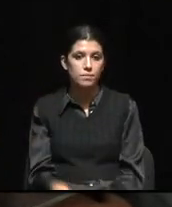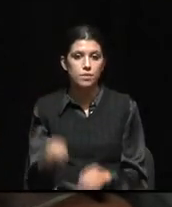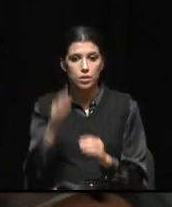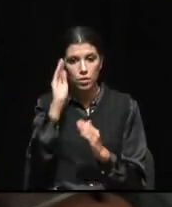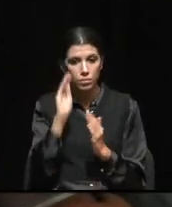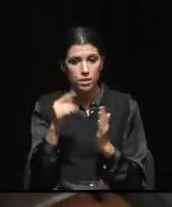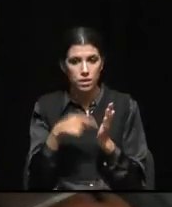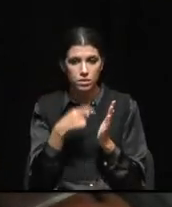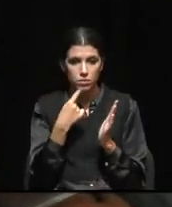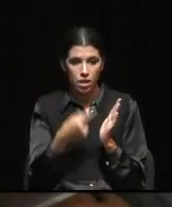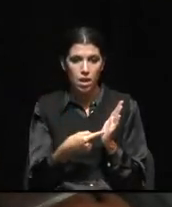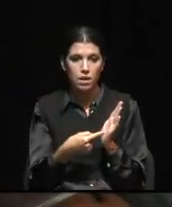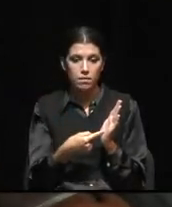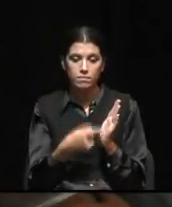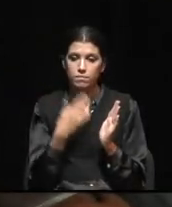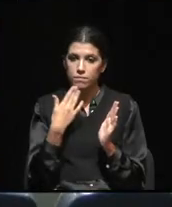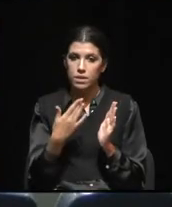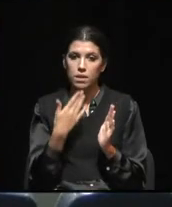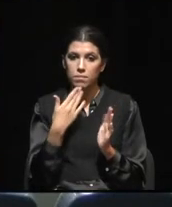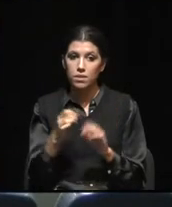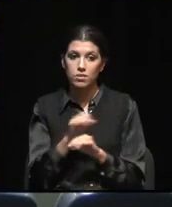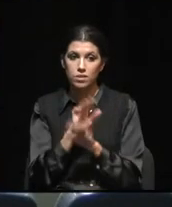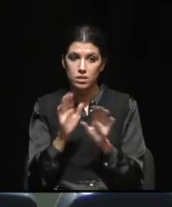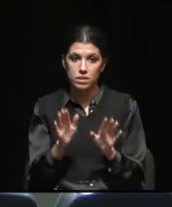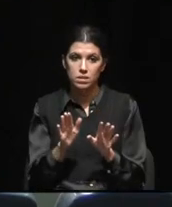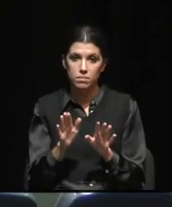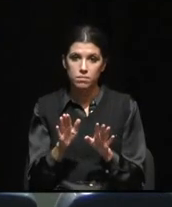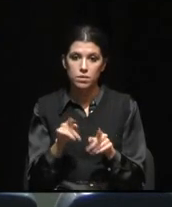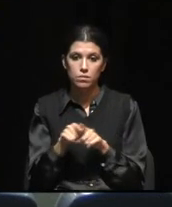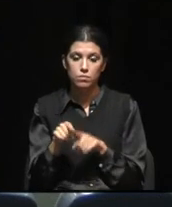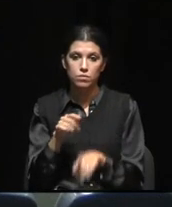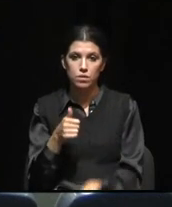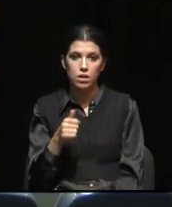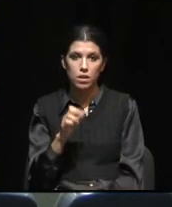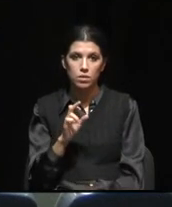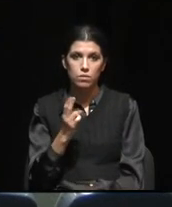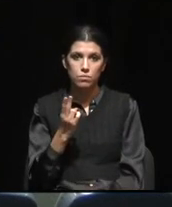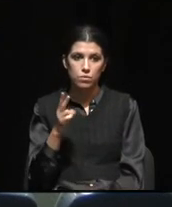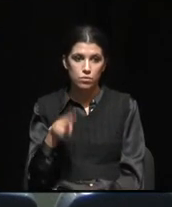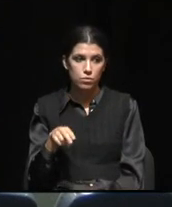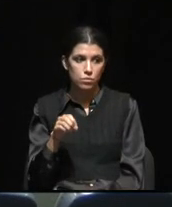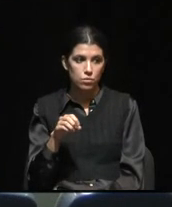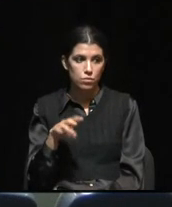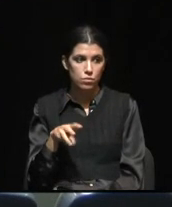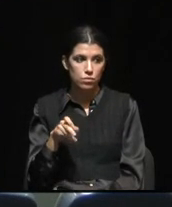nossa recomendação muito obrigada há um pedido de esclarecimento por parte do deputado Bruno mascaranhas